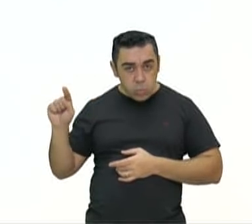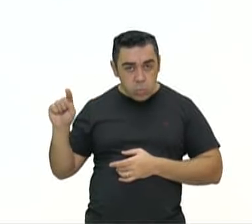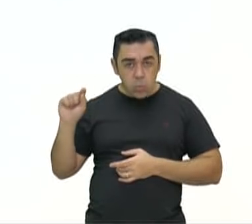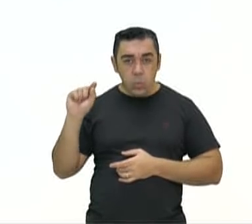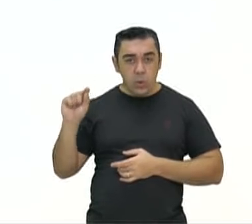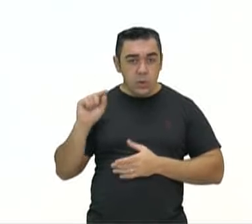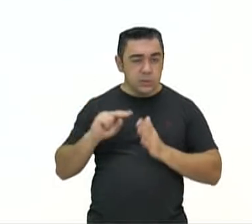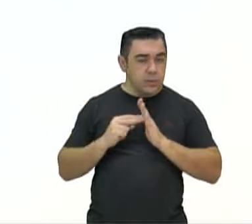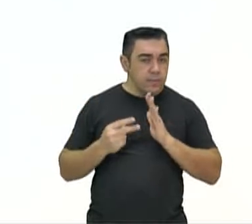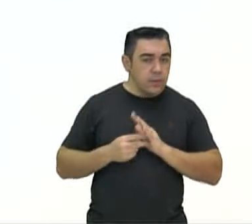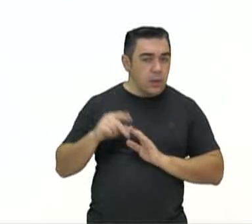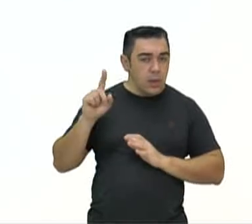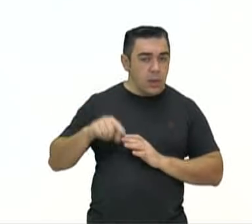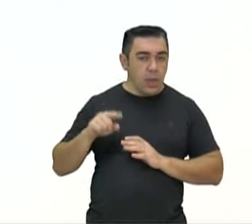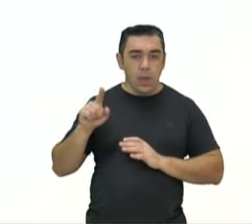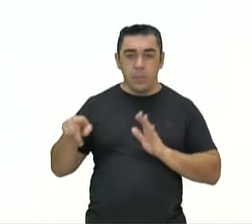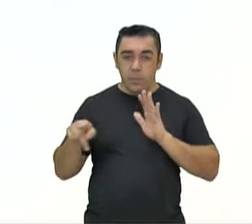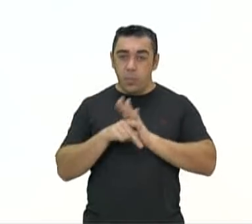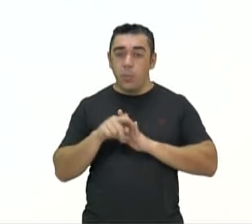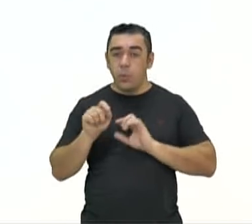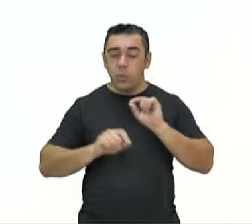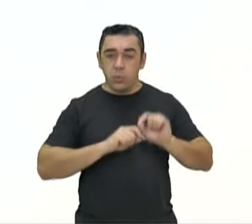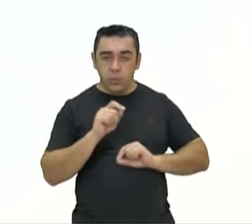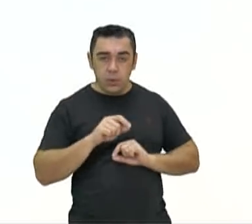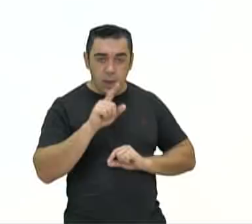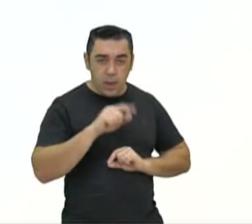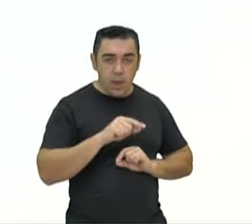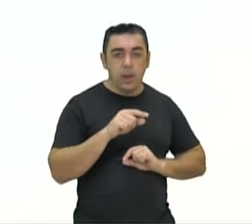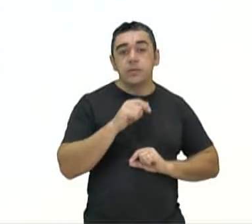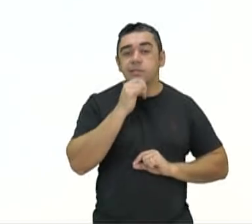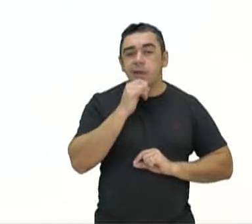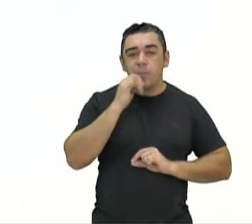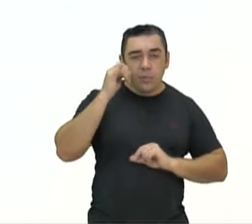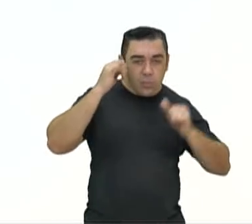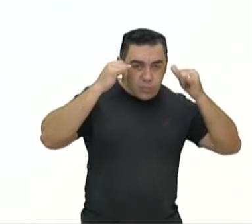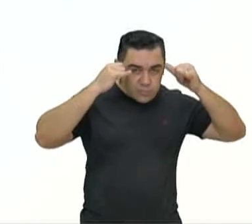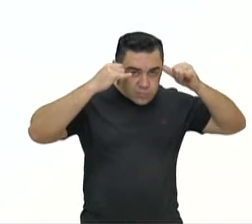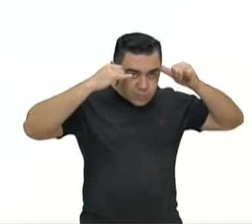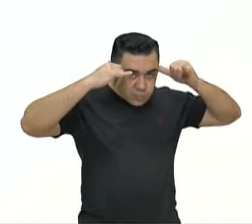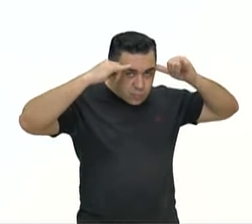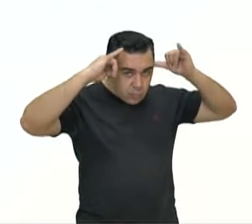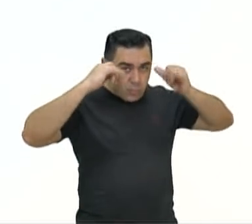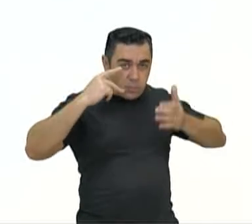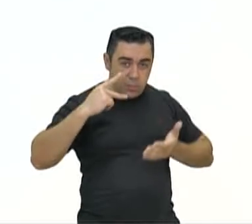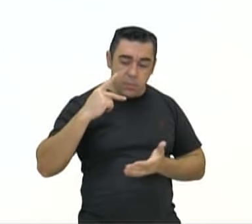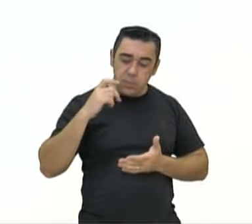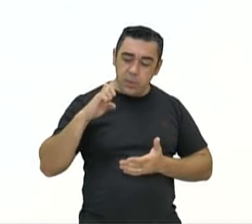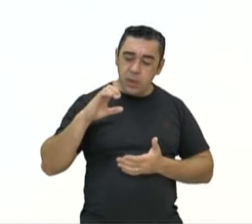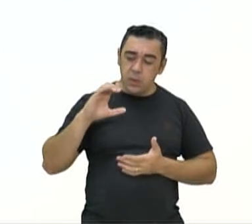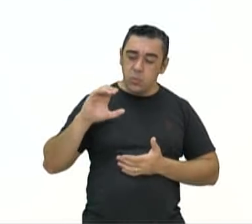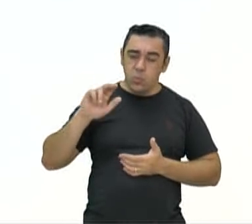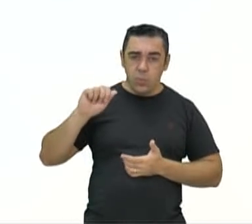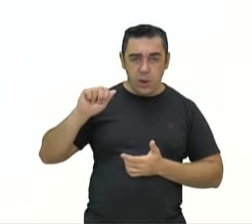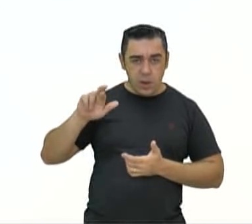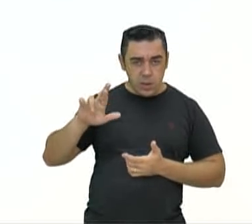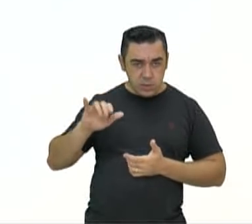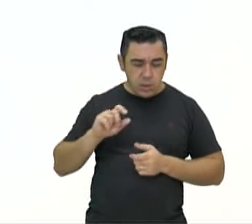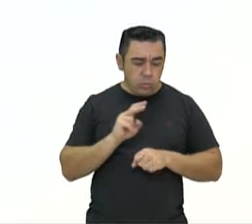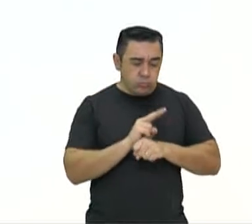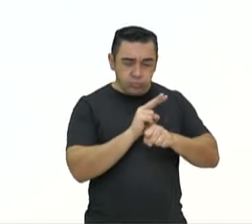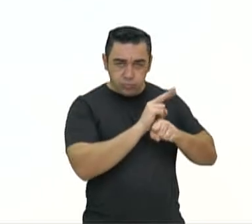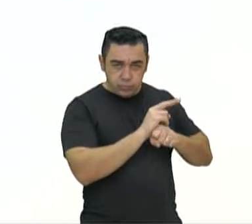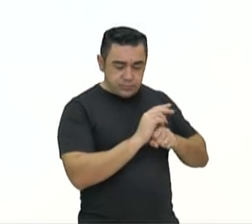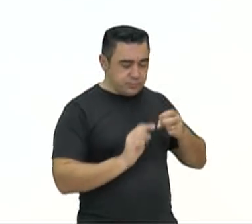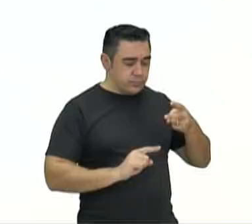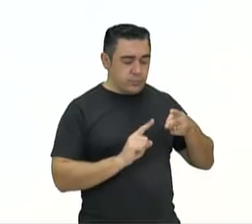o cinturão da pecuária para corte ou pecuária extensiva, que pega toda essa parte aqui rosa, né? Você tem